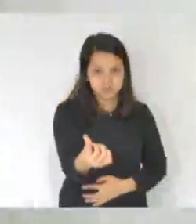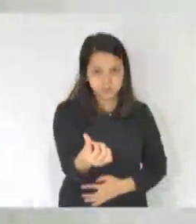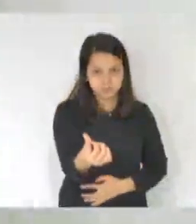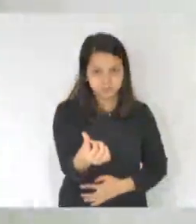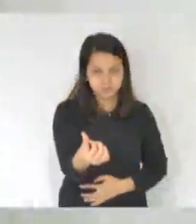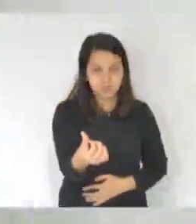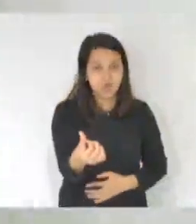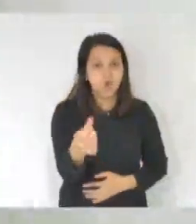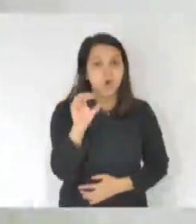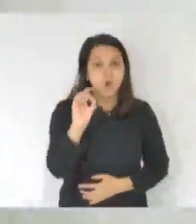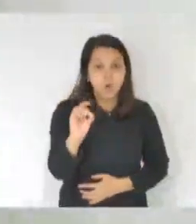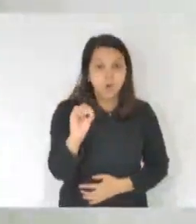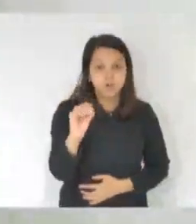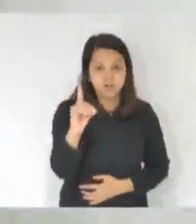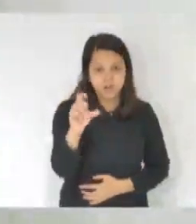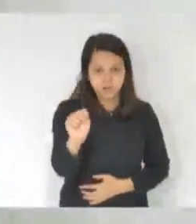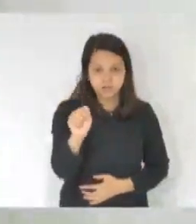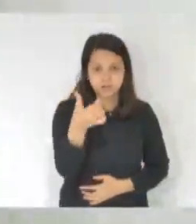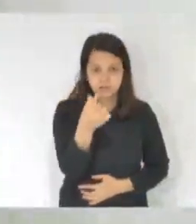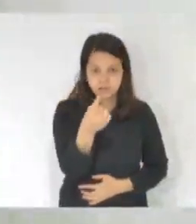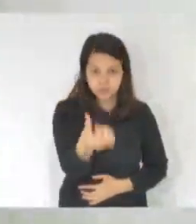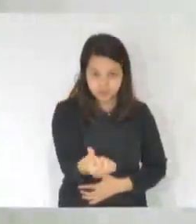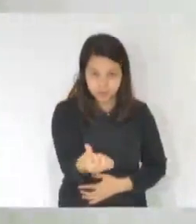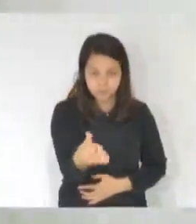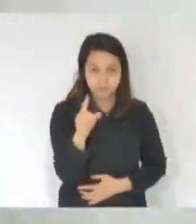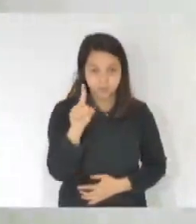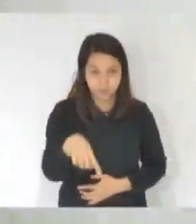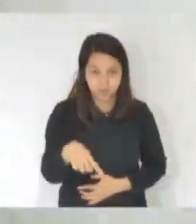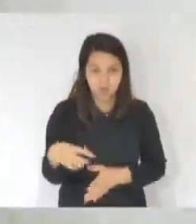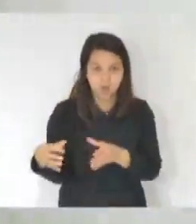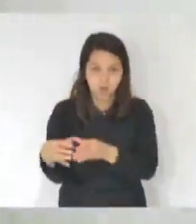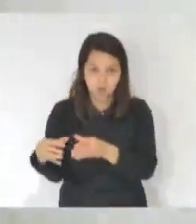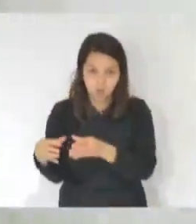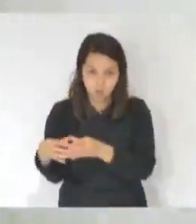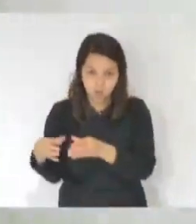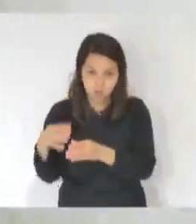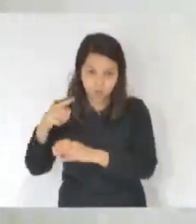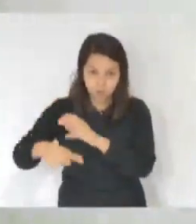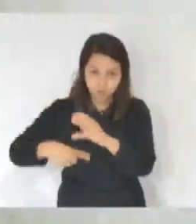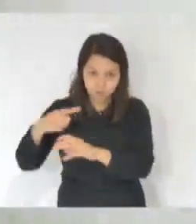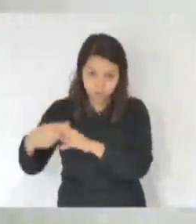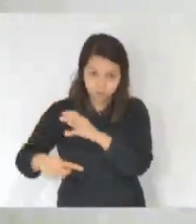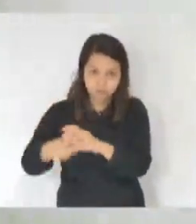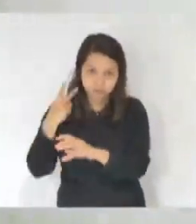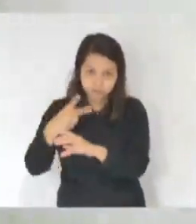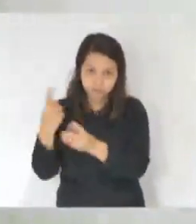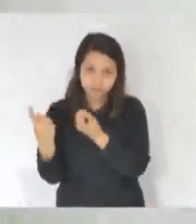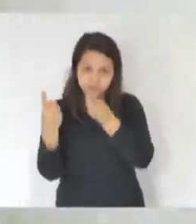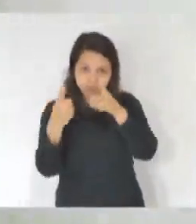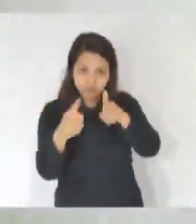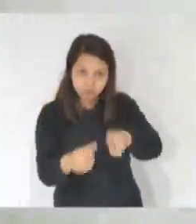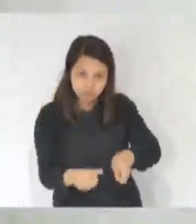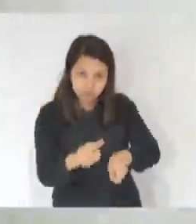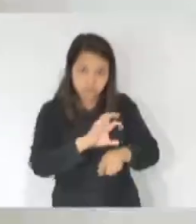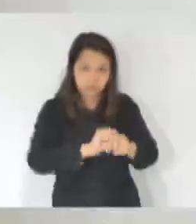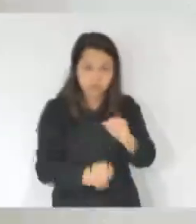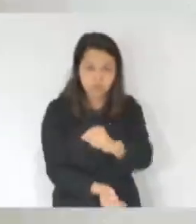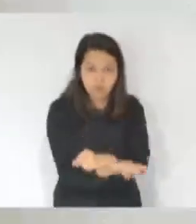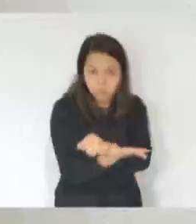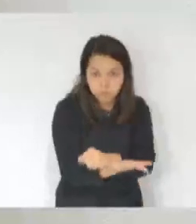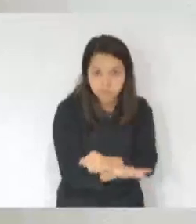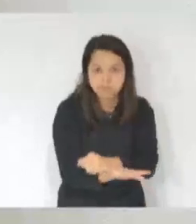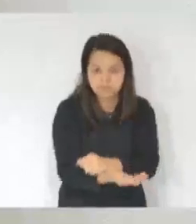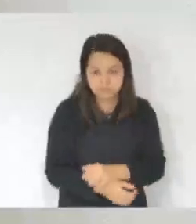ODS 16, e aí é uma recomendação da Organização Global dos Parlamentares contra a Corrupção, que fala